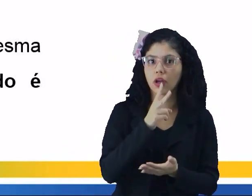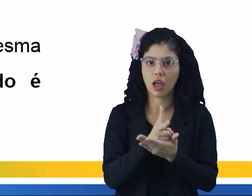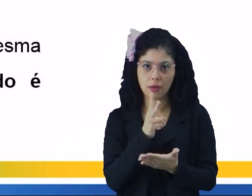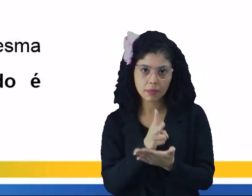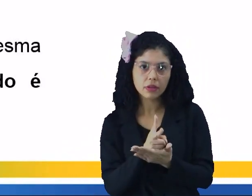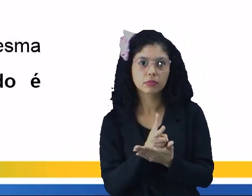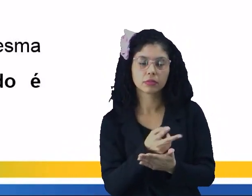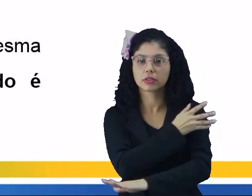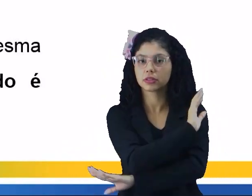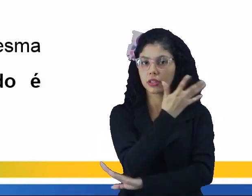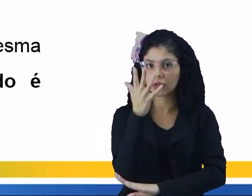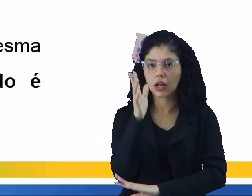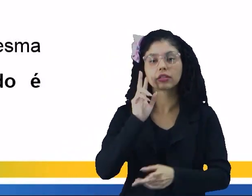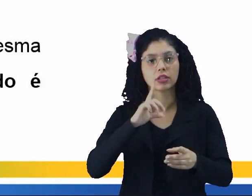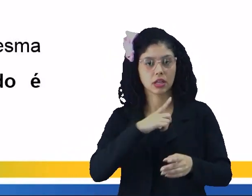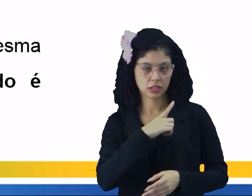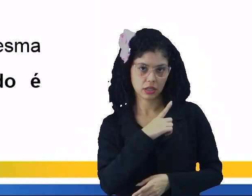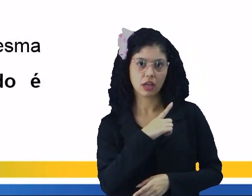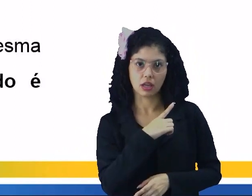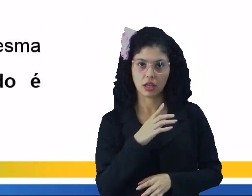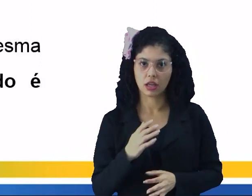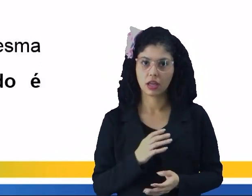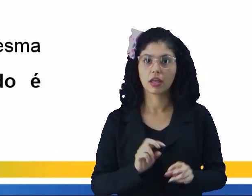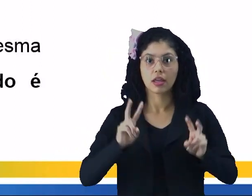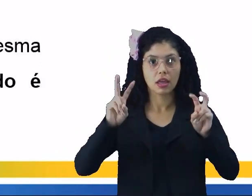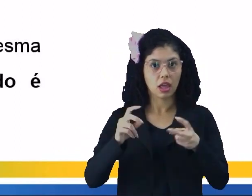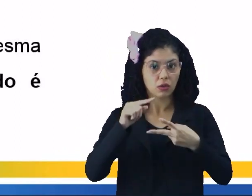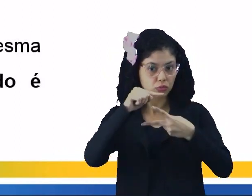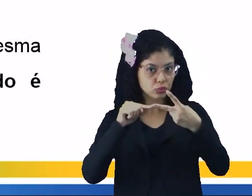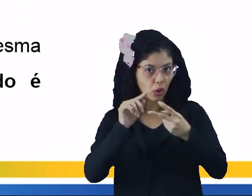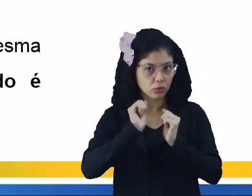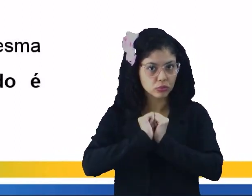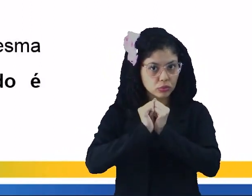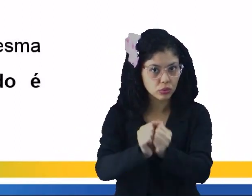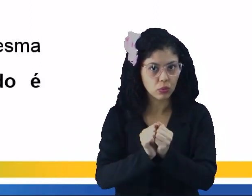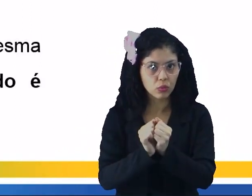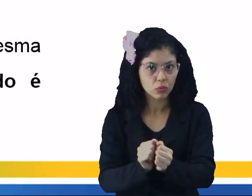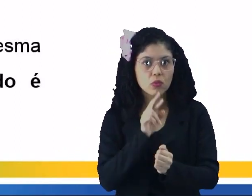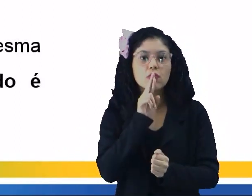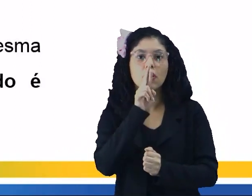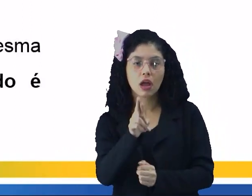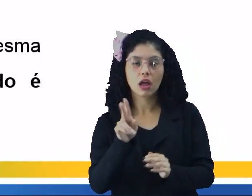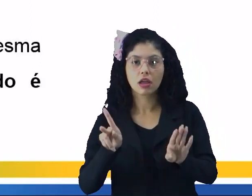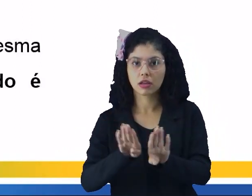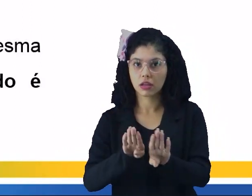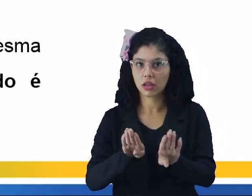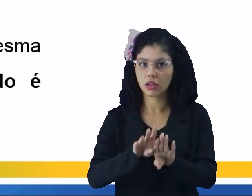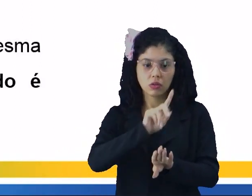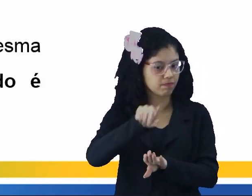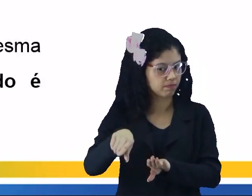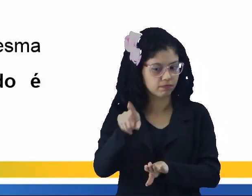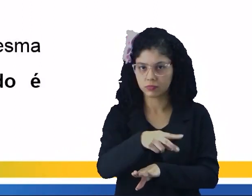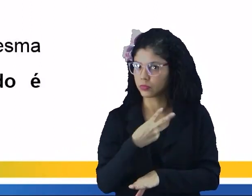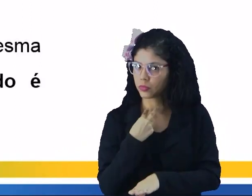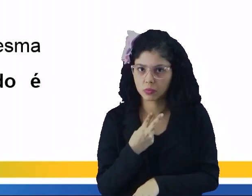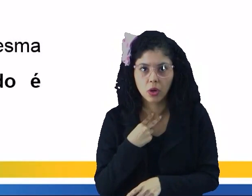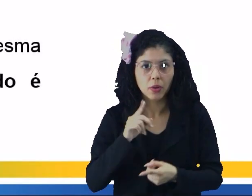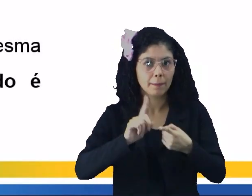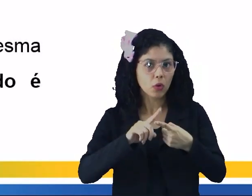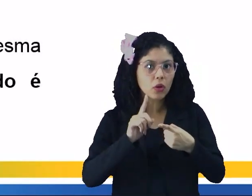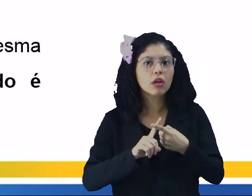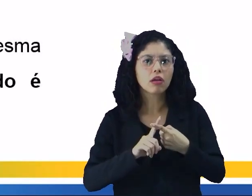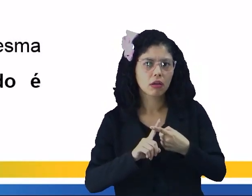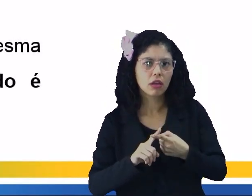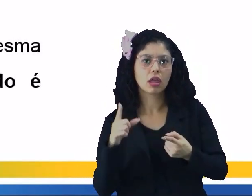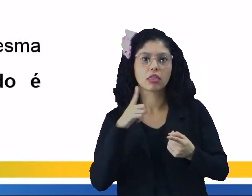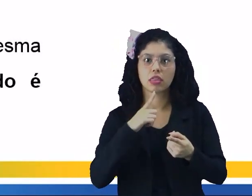mesma natureza, que atuam em pares, e a resultante entre elas não pode ser nula. Por quê? Porque elas